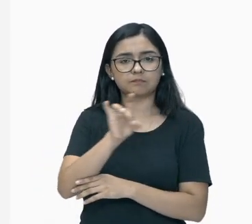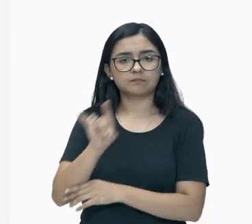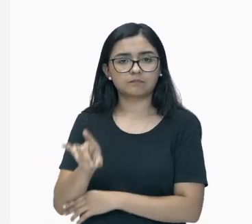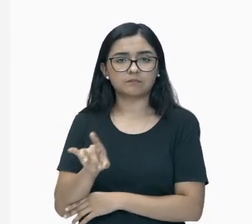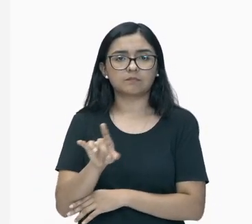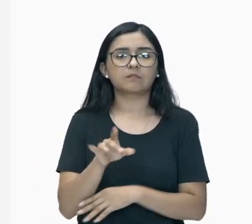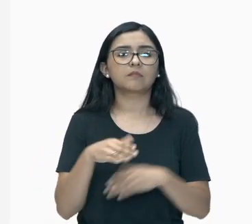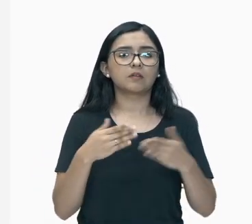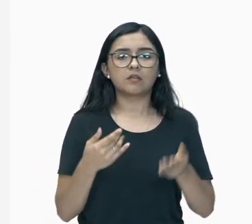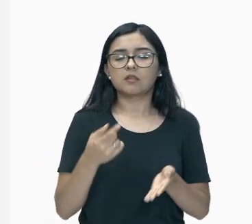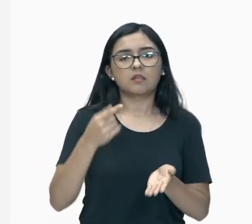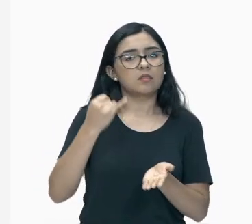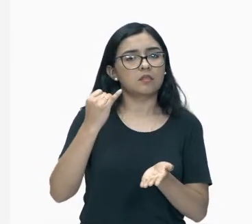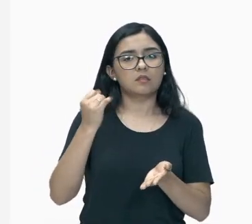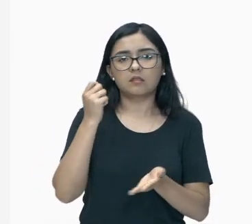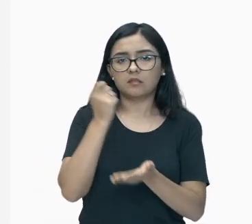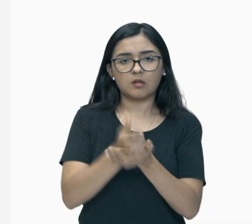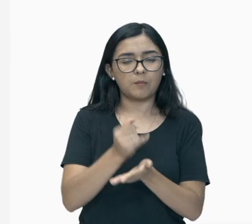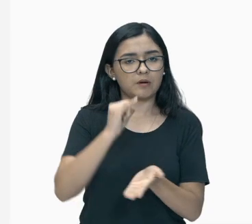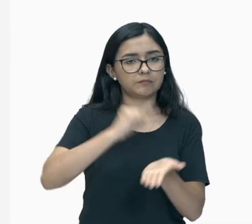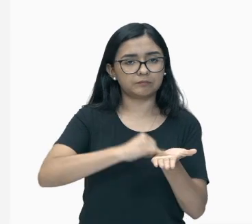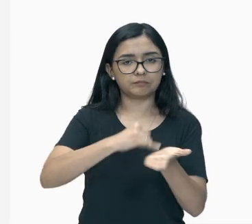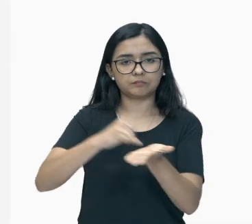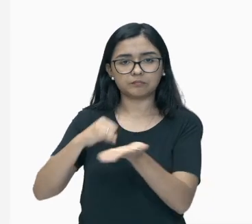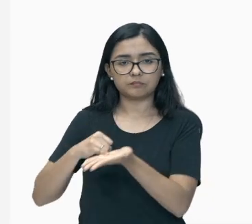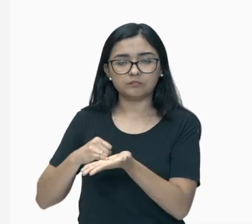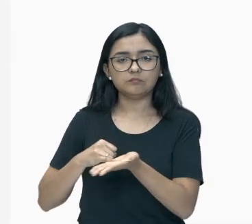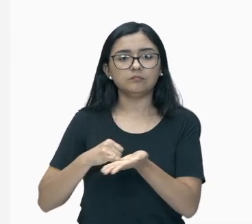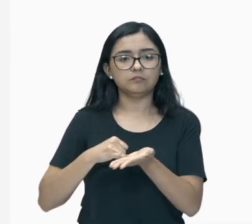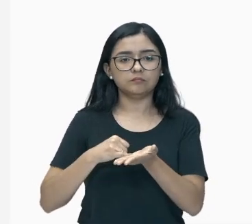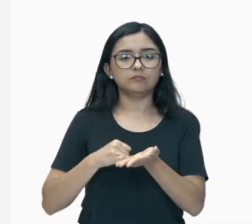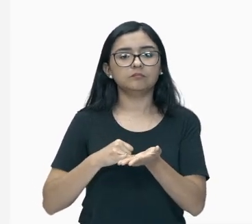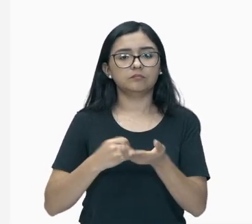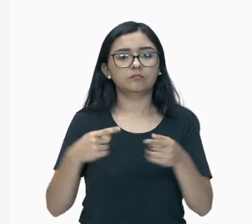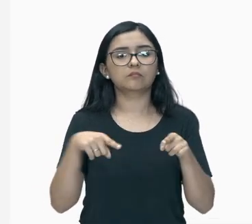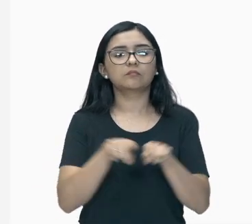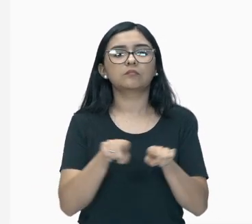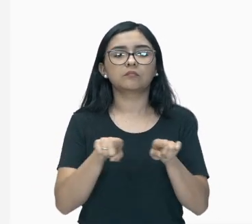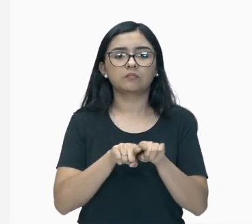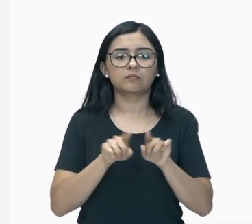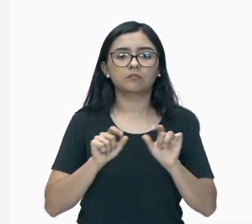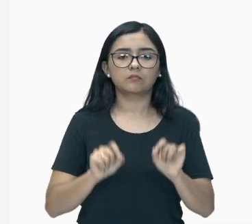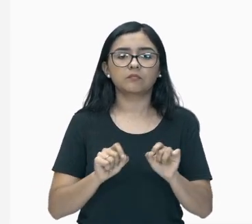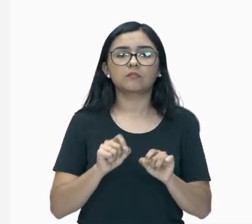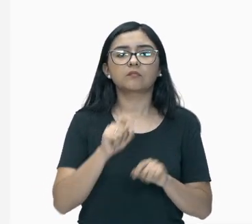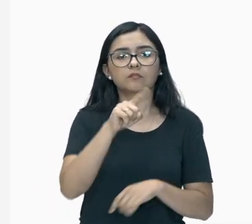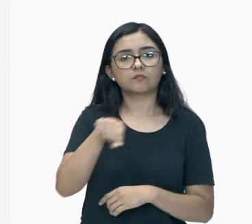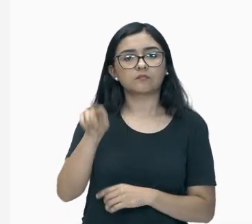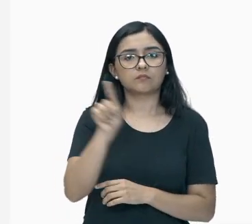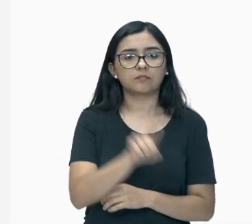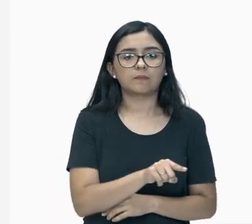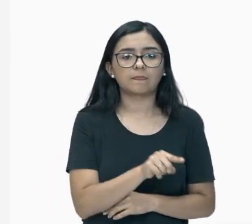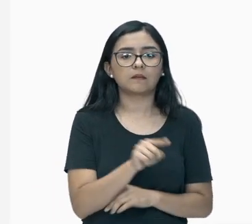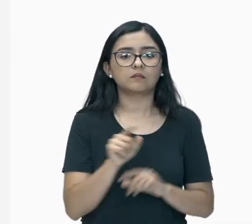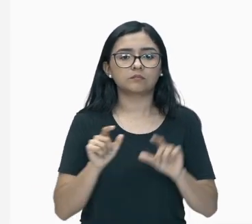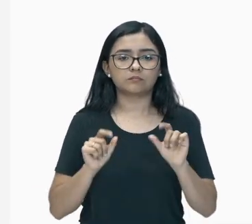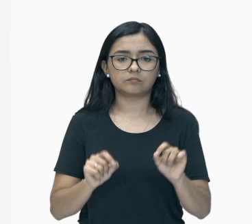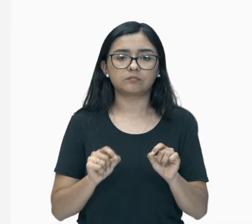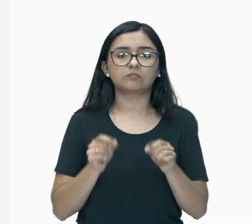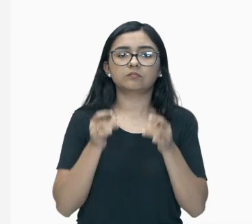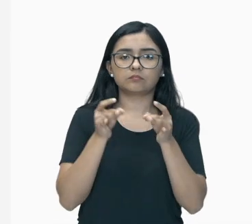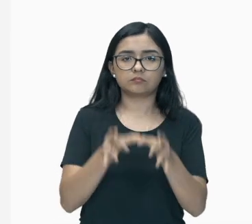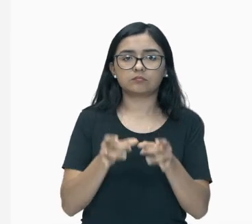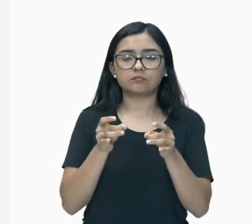taxado sem o seu consentimento e pedia ao rei a suspensão das limitações